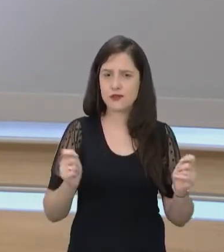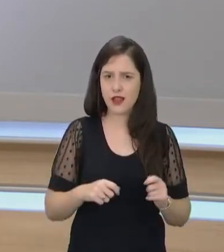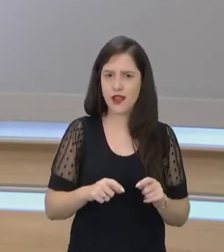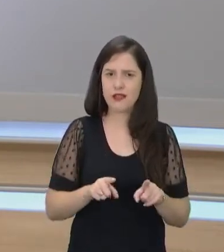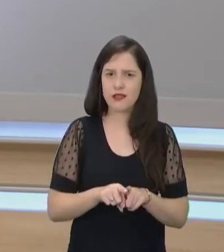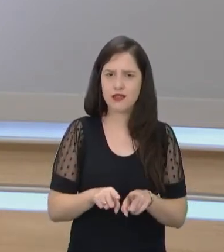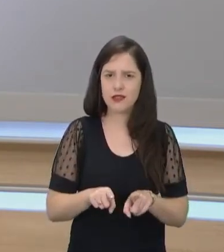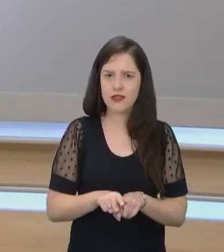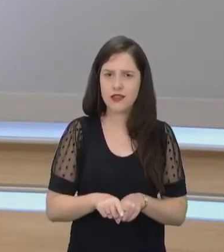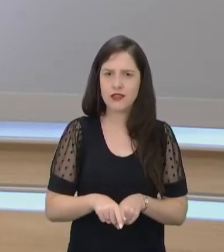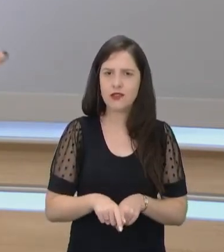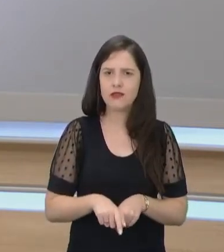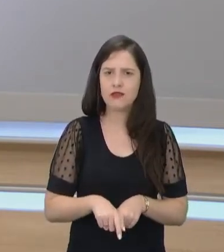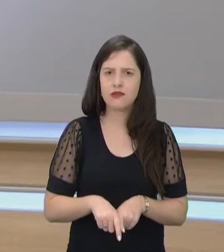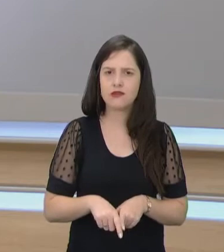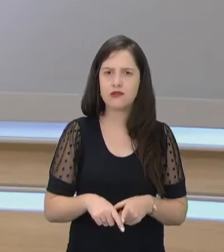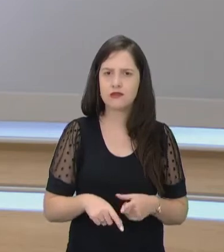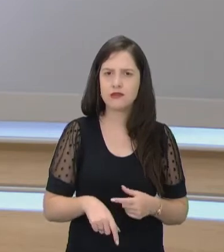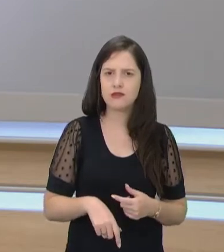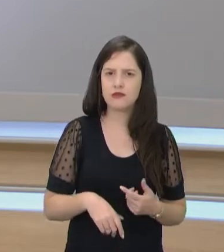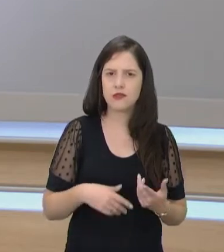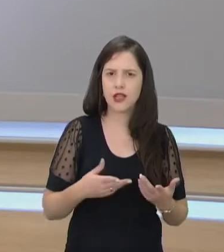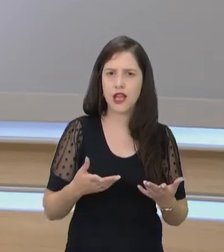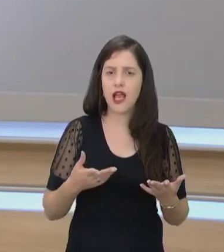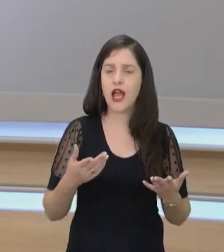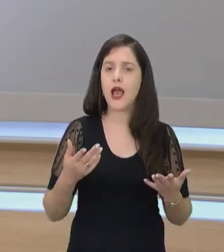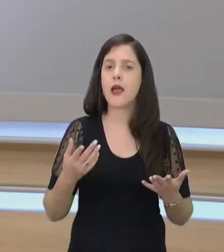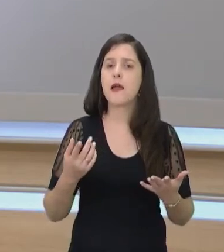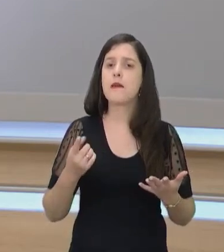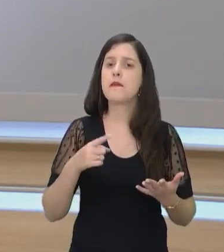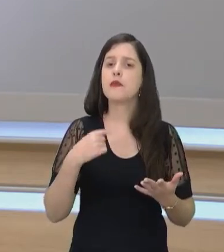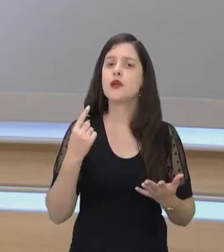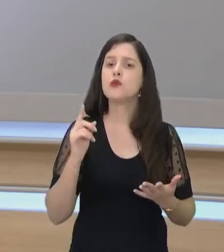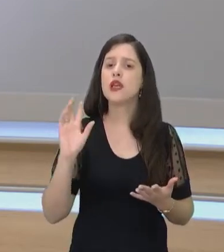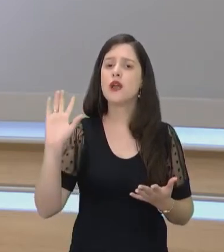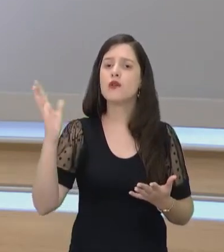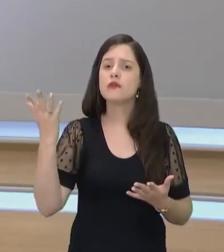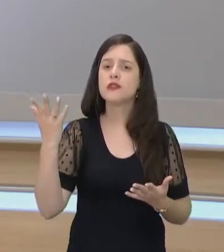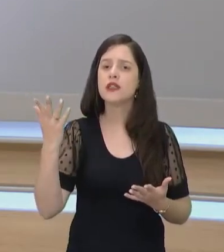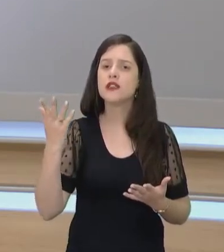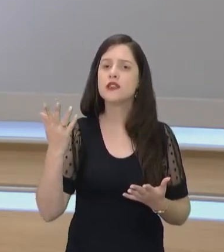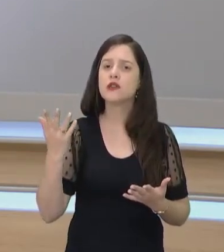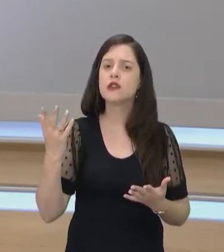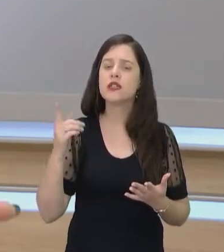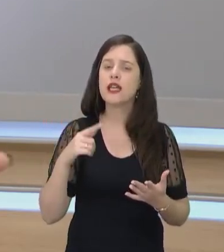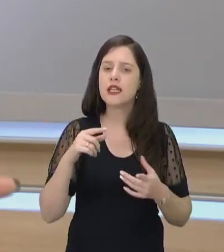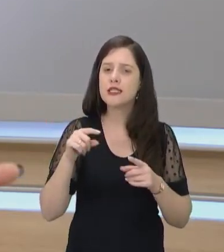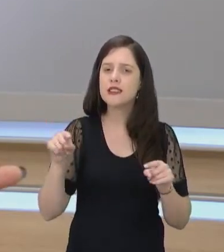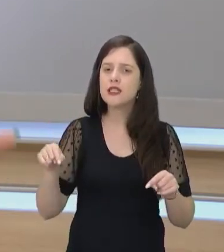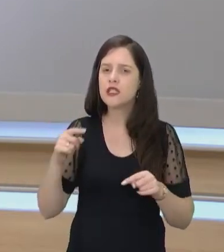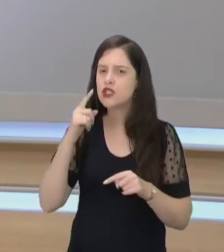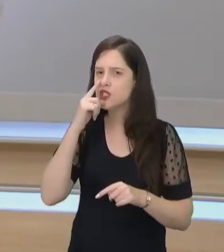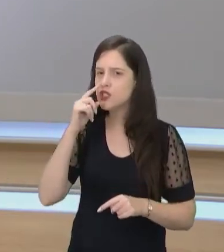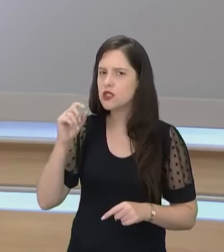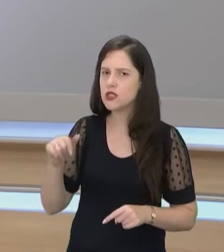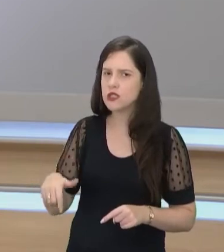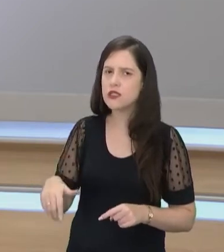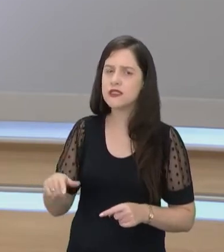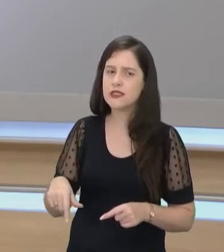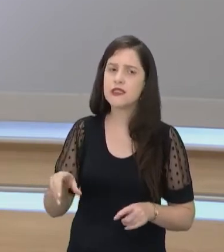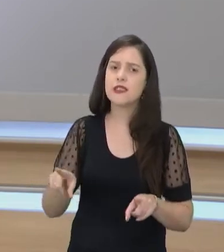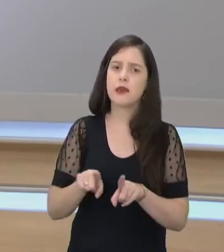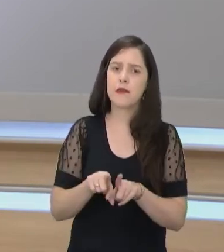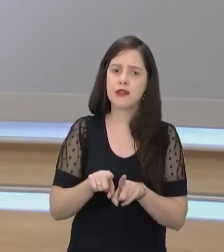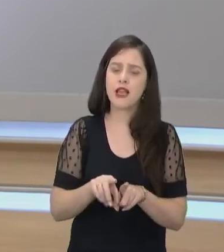tadinho. O Aedes aegypti nasceu com dengue já. Não. Mas o que acontece? Se esse lixão também está contaminando